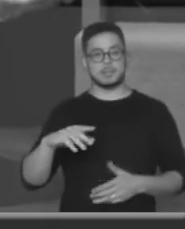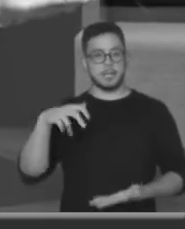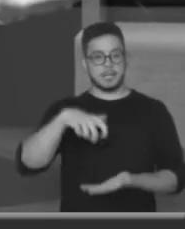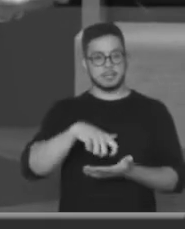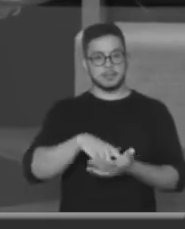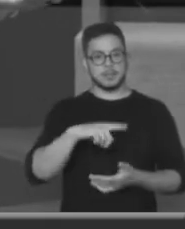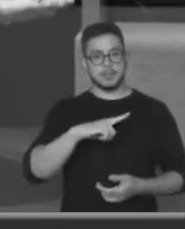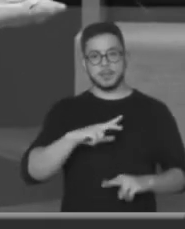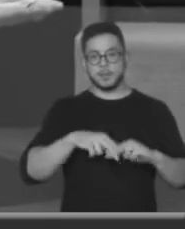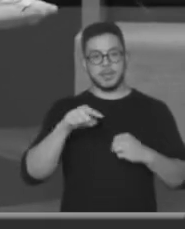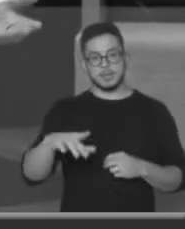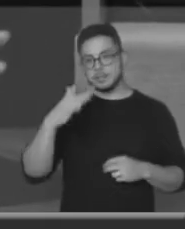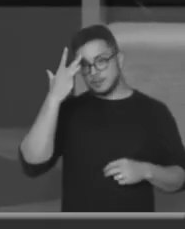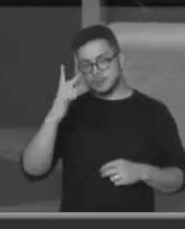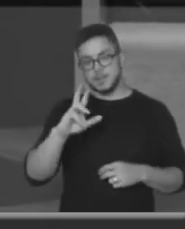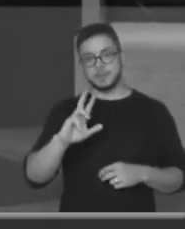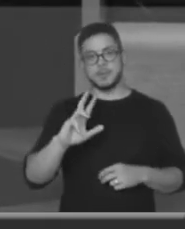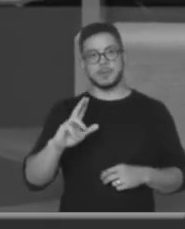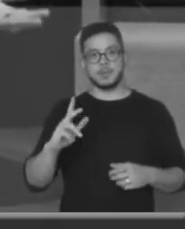ao que está acontecendo no governo Lula.